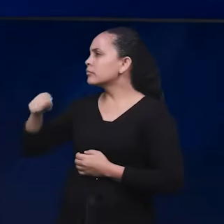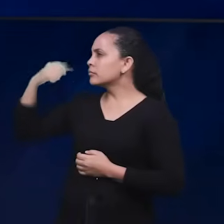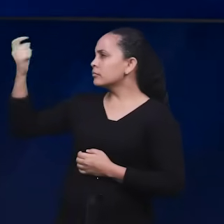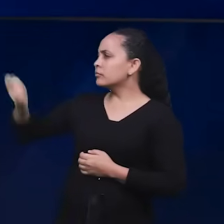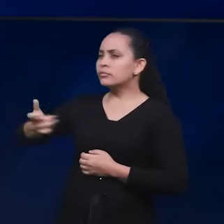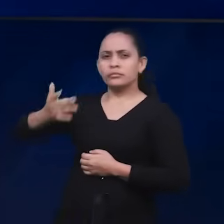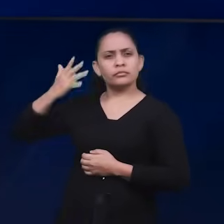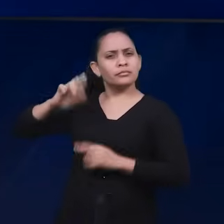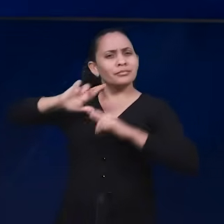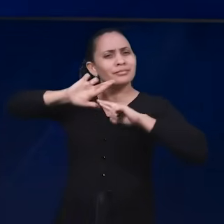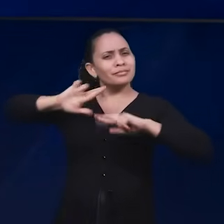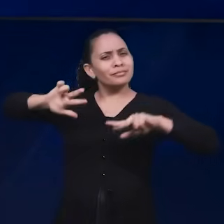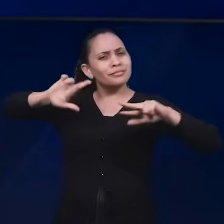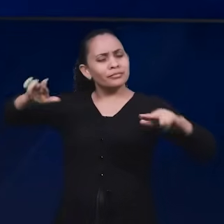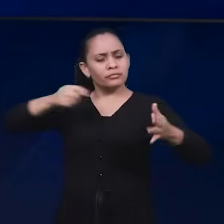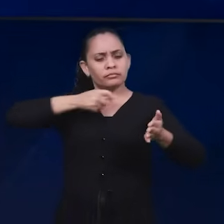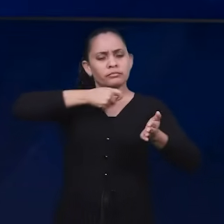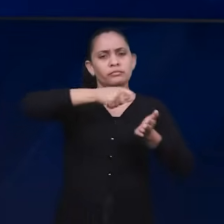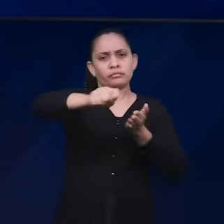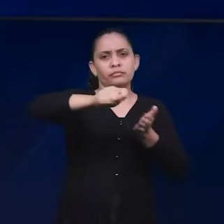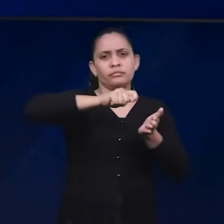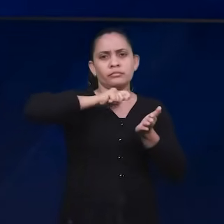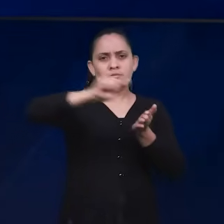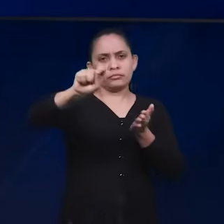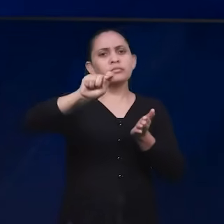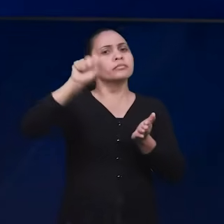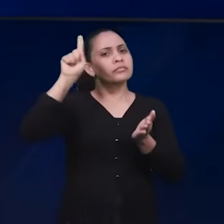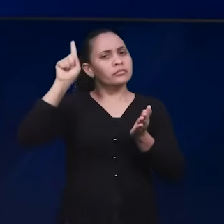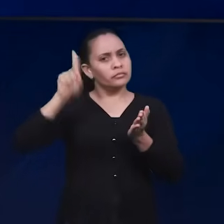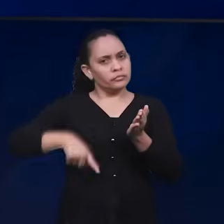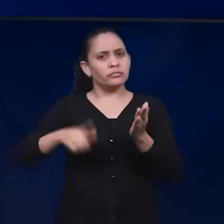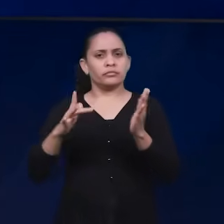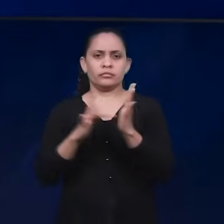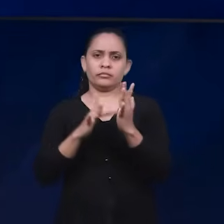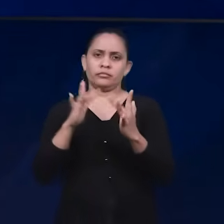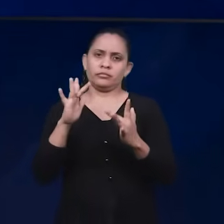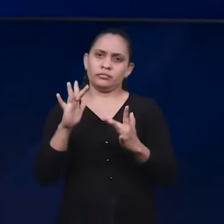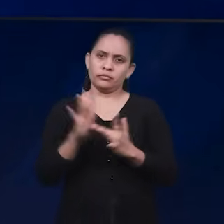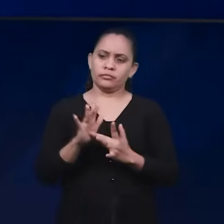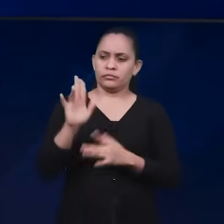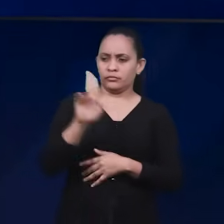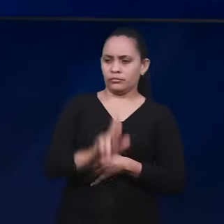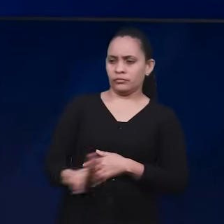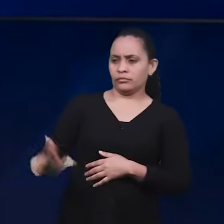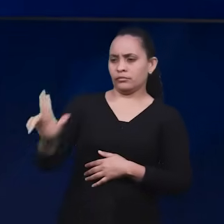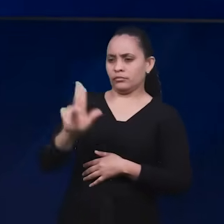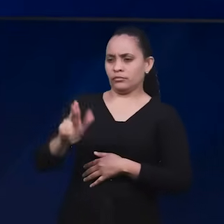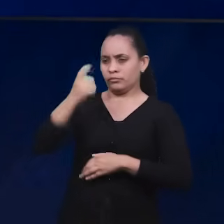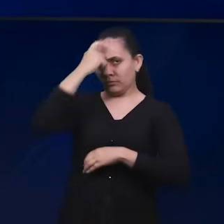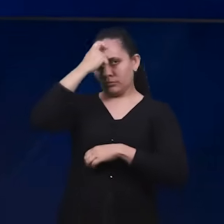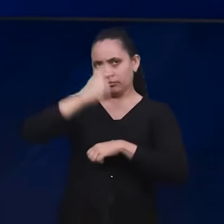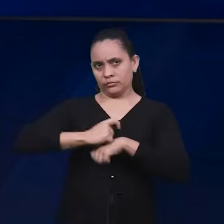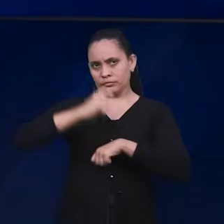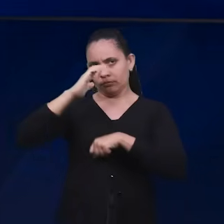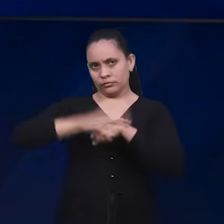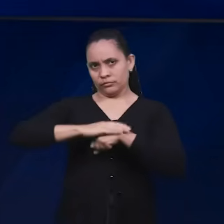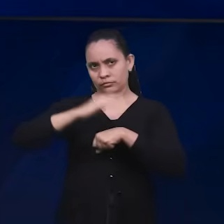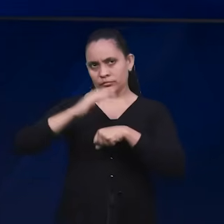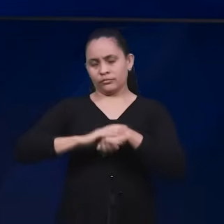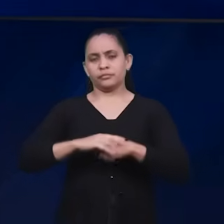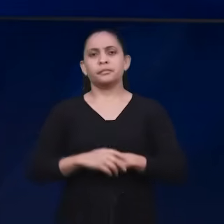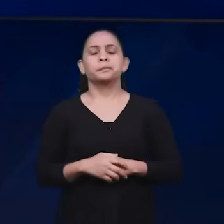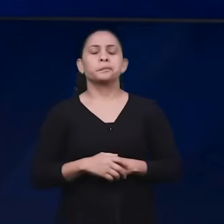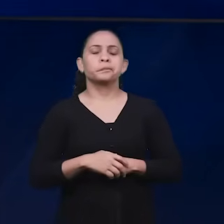ele vai registrar por diversas vezes Jesus usando a expressão eu sou.